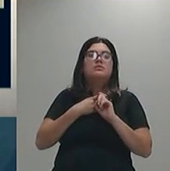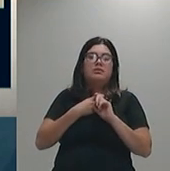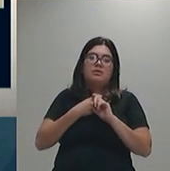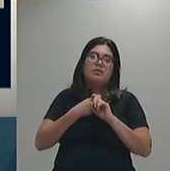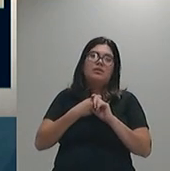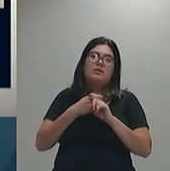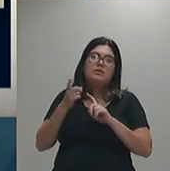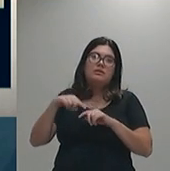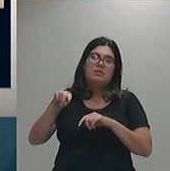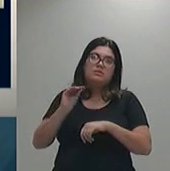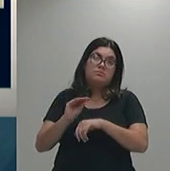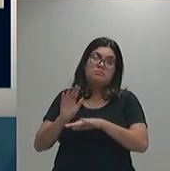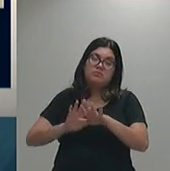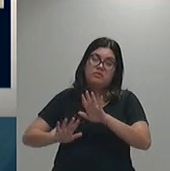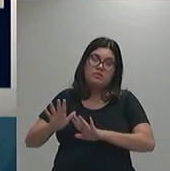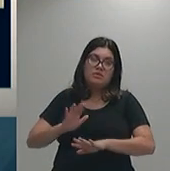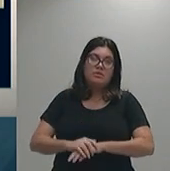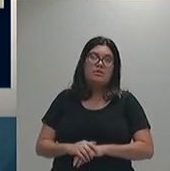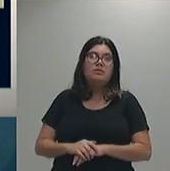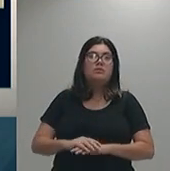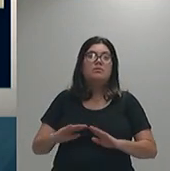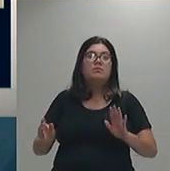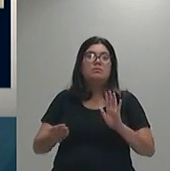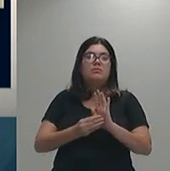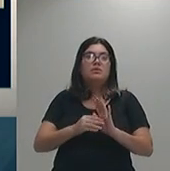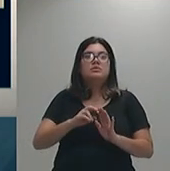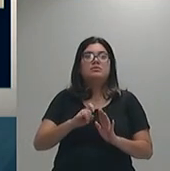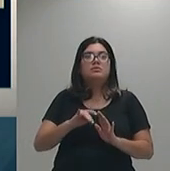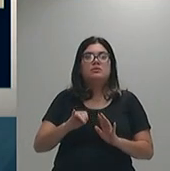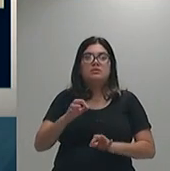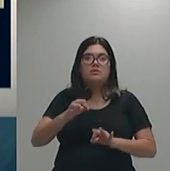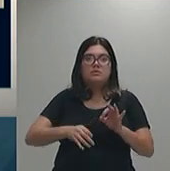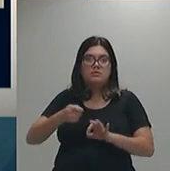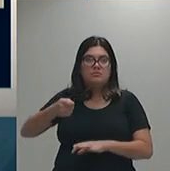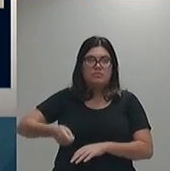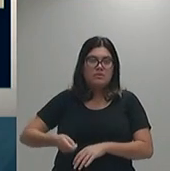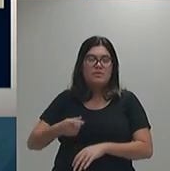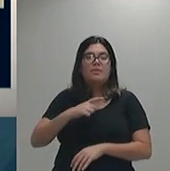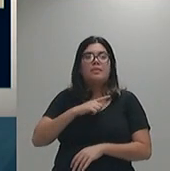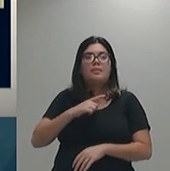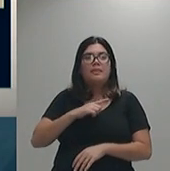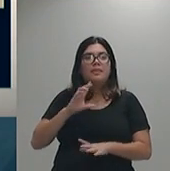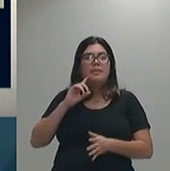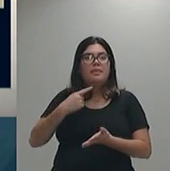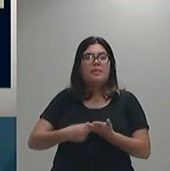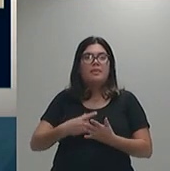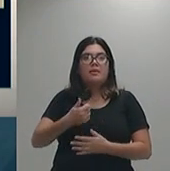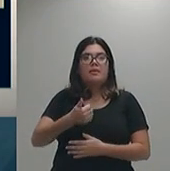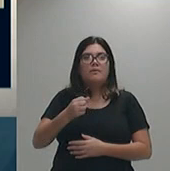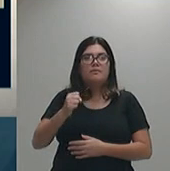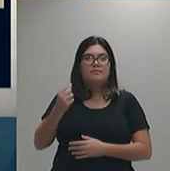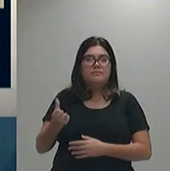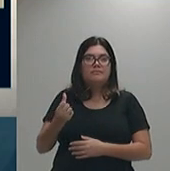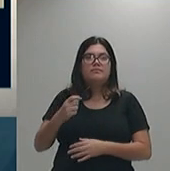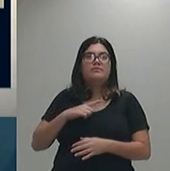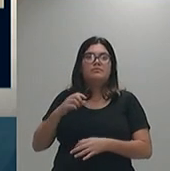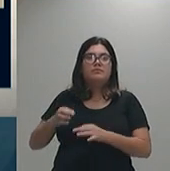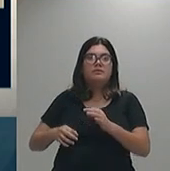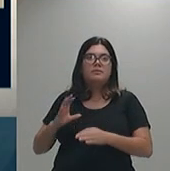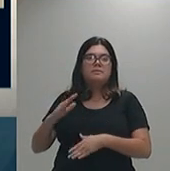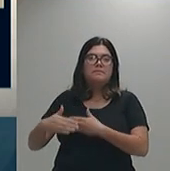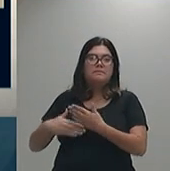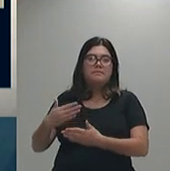Cuidado um que se aponta como suscitados o tribunal arbitral do procedimento a letra 186 e o tribunal arbitral dos procedimentos